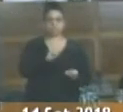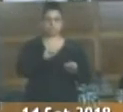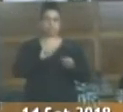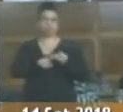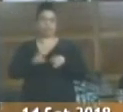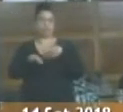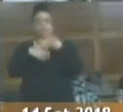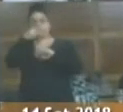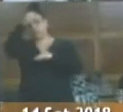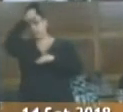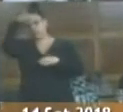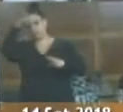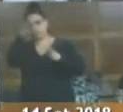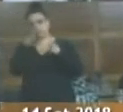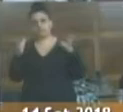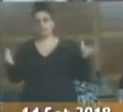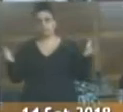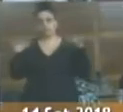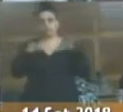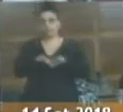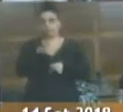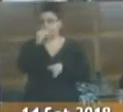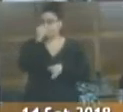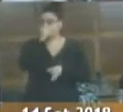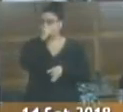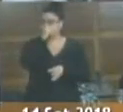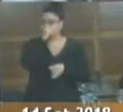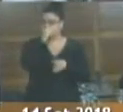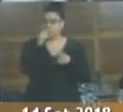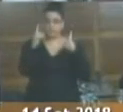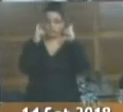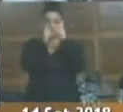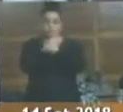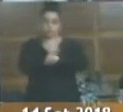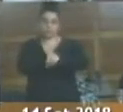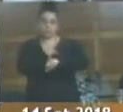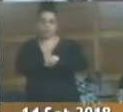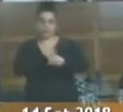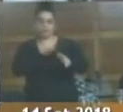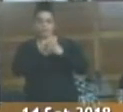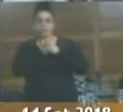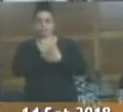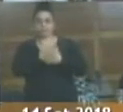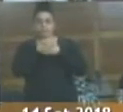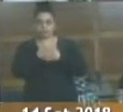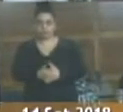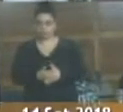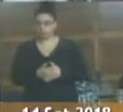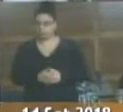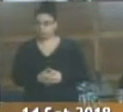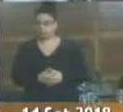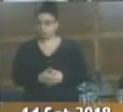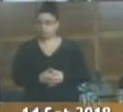município, uma lutação, e atrapalhando até o horário das crianças.